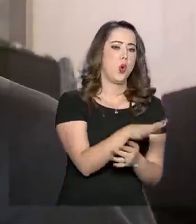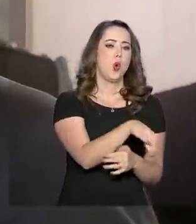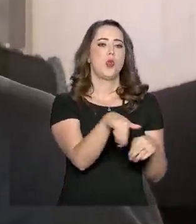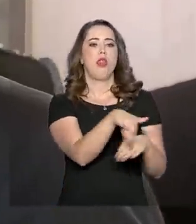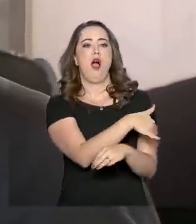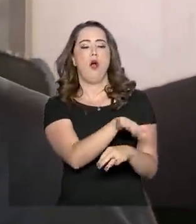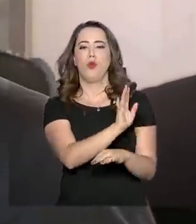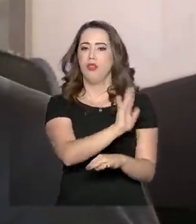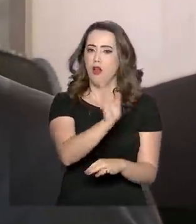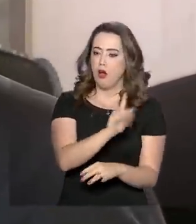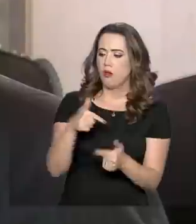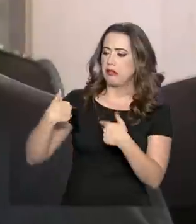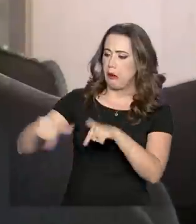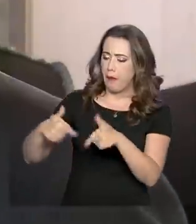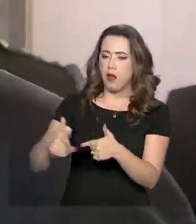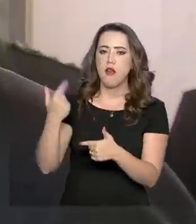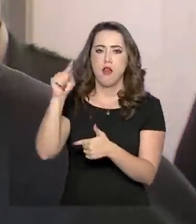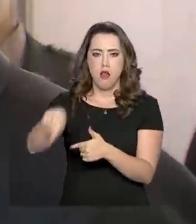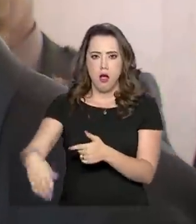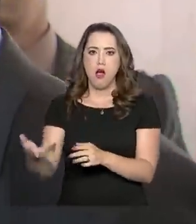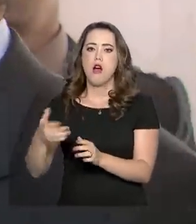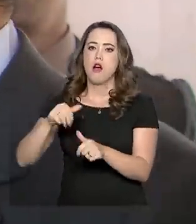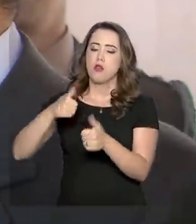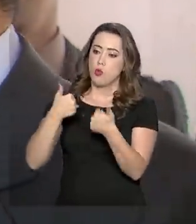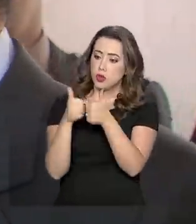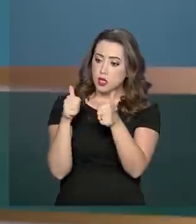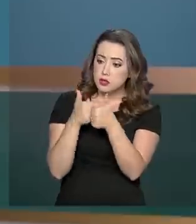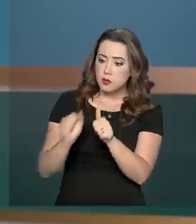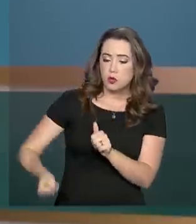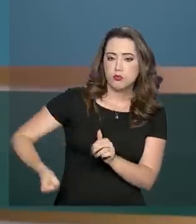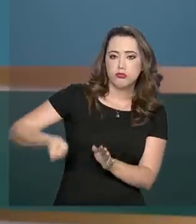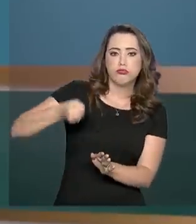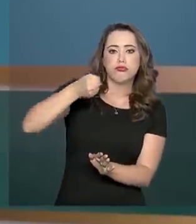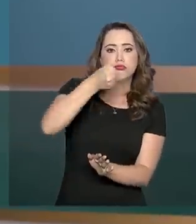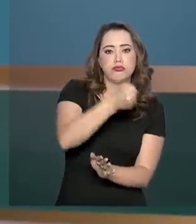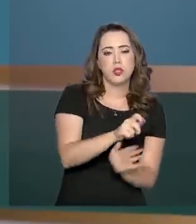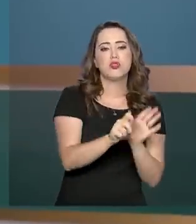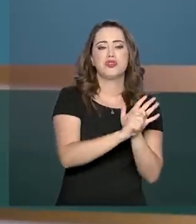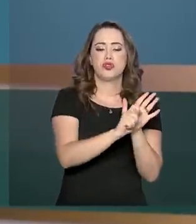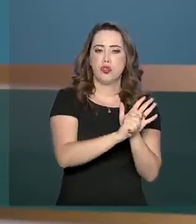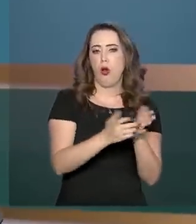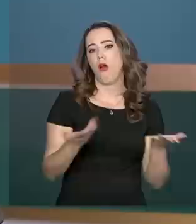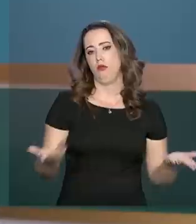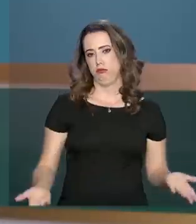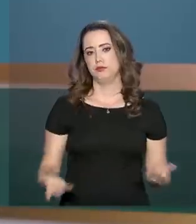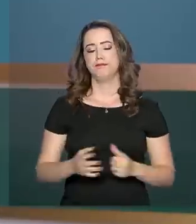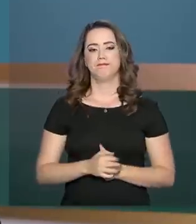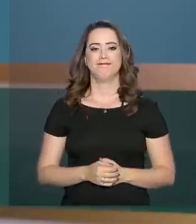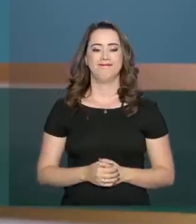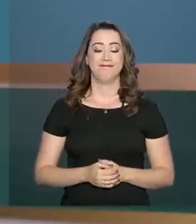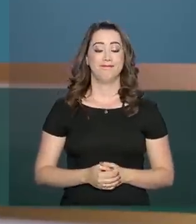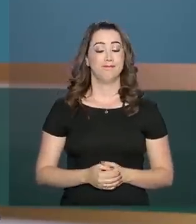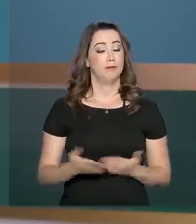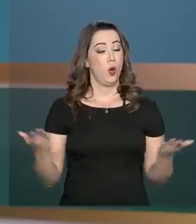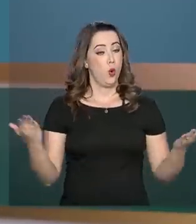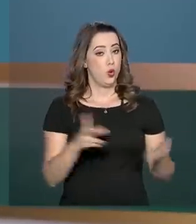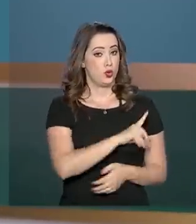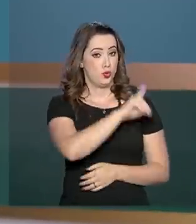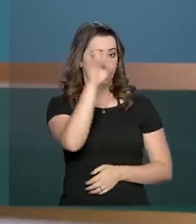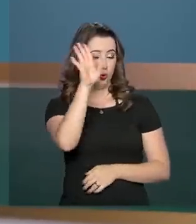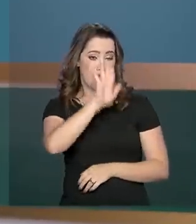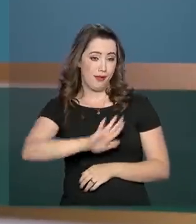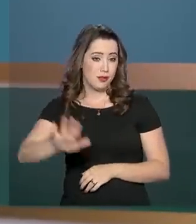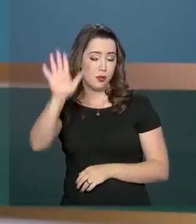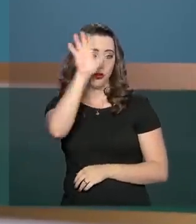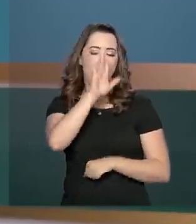trabalhando como mula e uma mula qualificada, vamos colocar assim. Hoje é o Dia Nacional do Diabetes, você sabia?